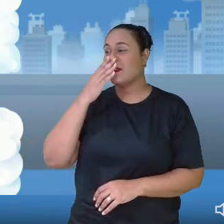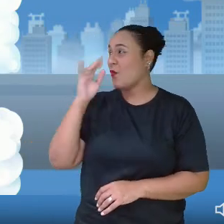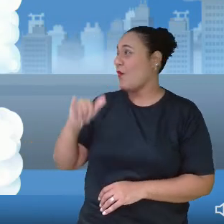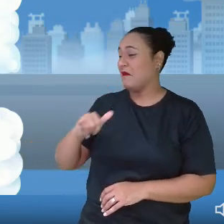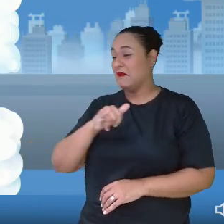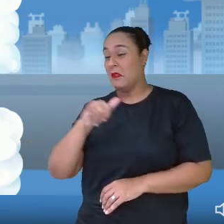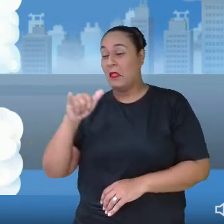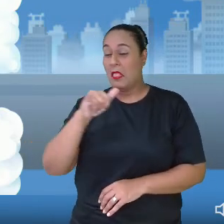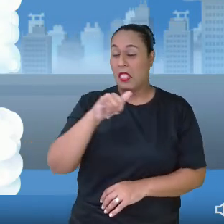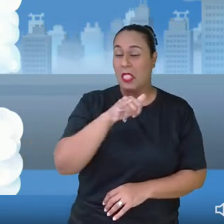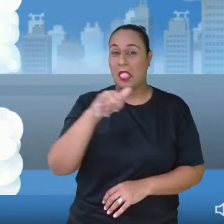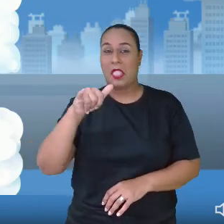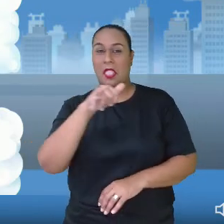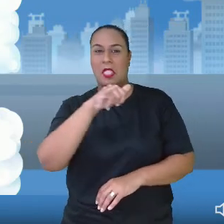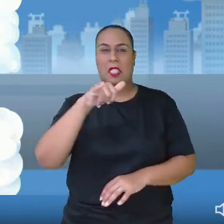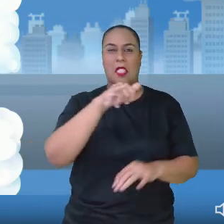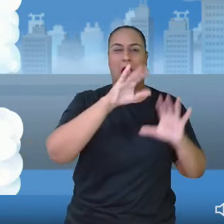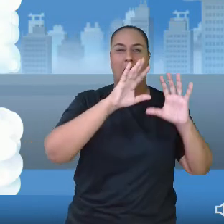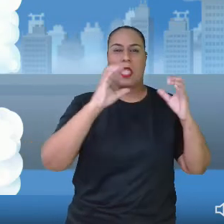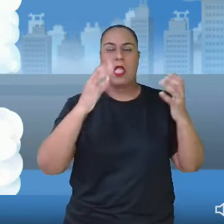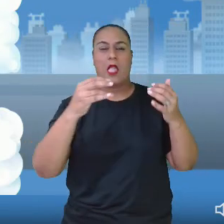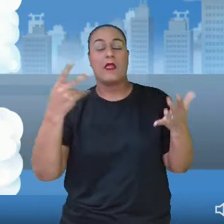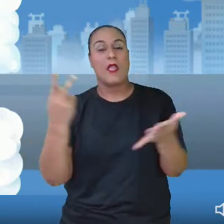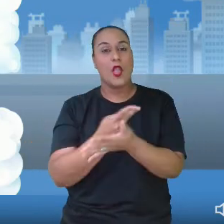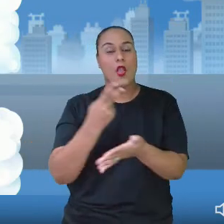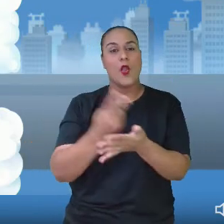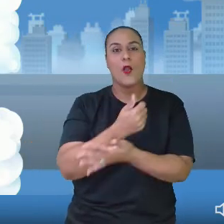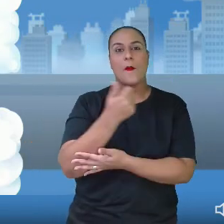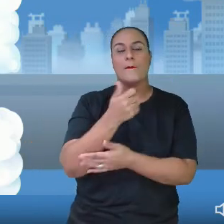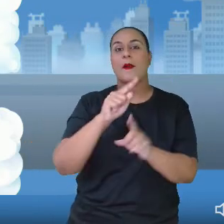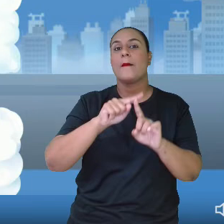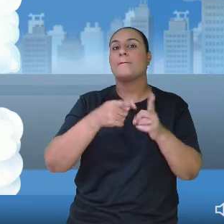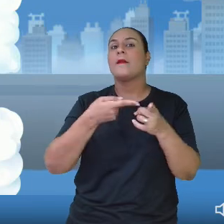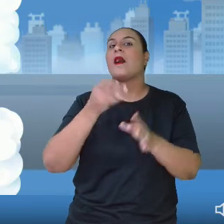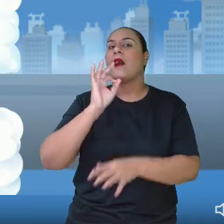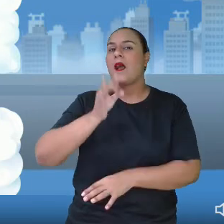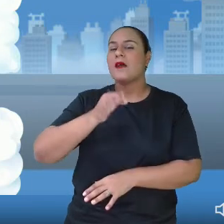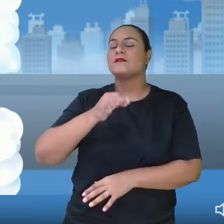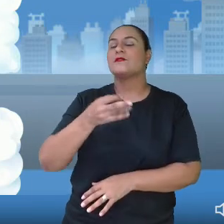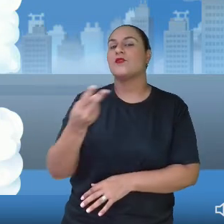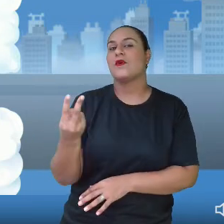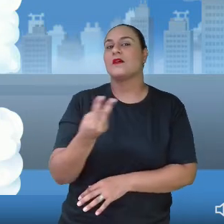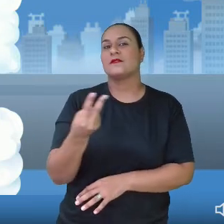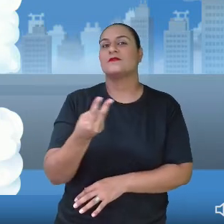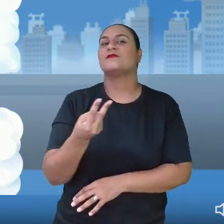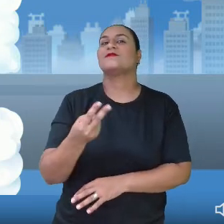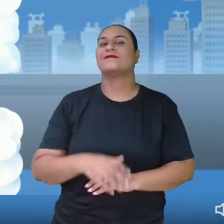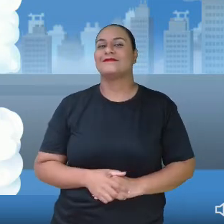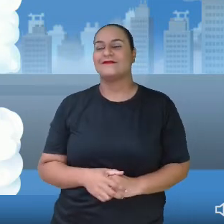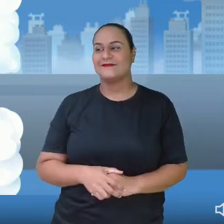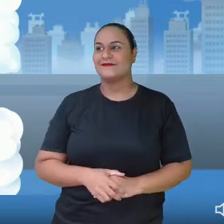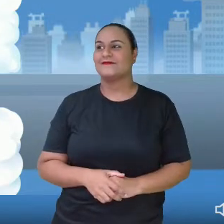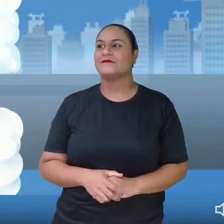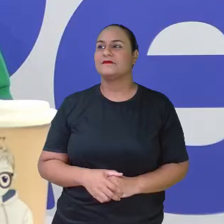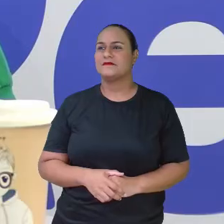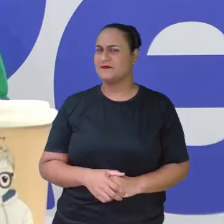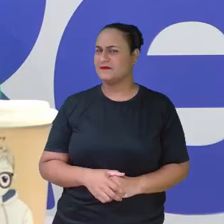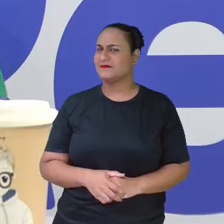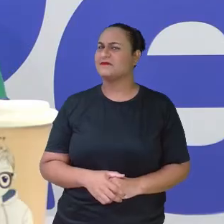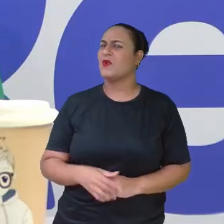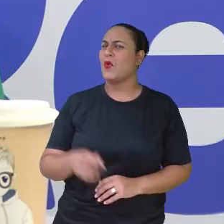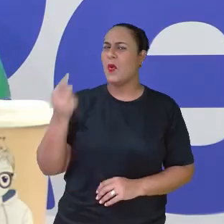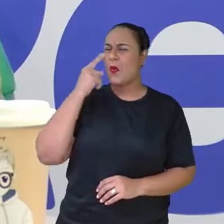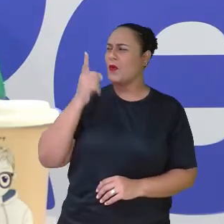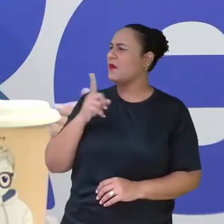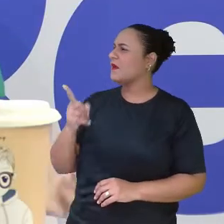meio maluquinho. Errou a primeira, mas acertou a segunda, porque se tivesse seguido o chat, tinha acertado. Ô, Mauricéia, que coincidência, né? A